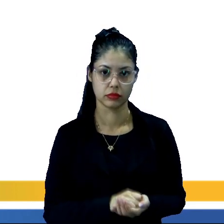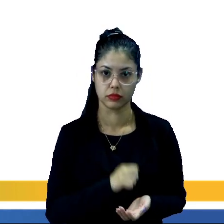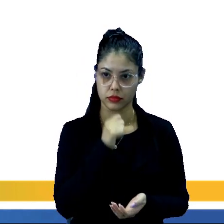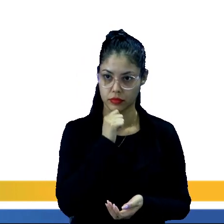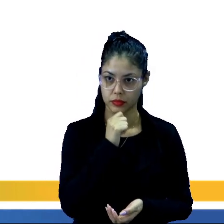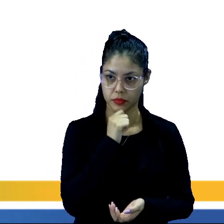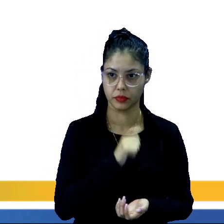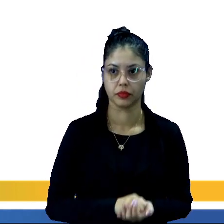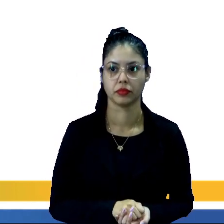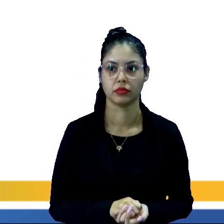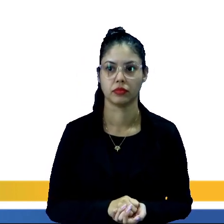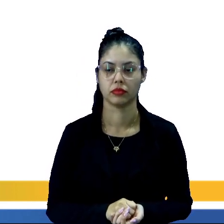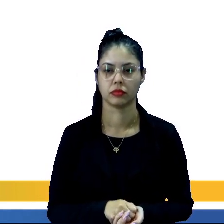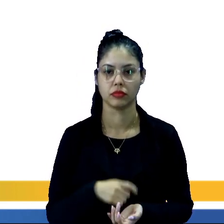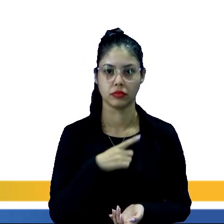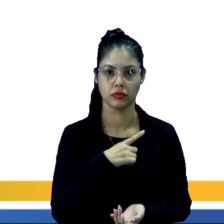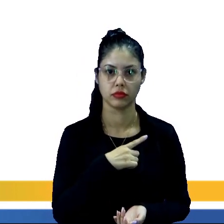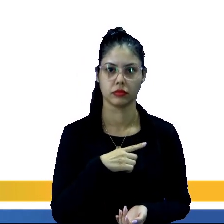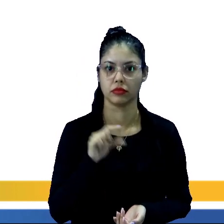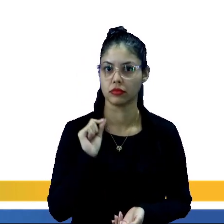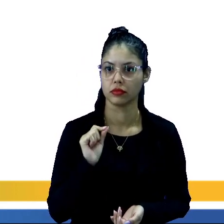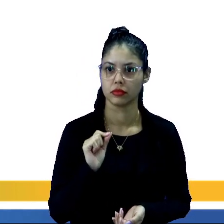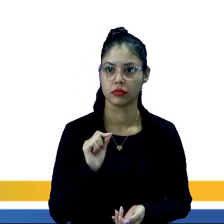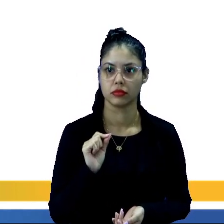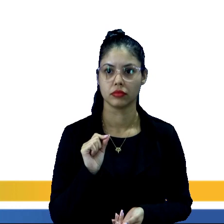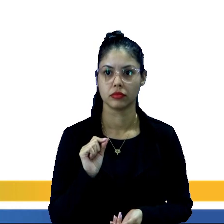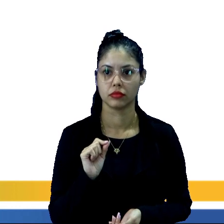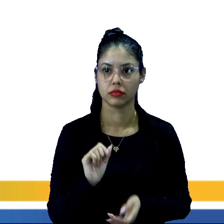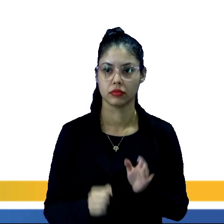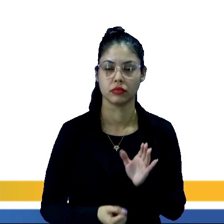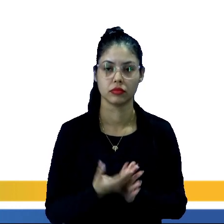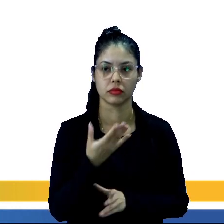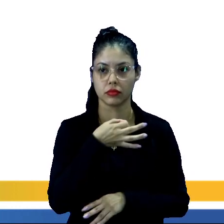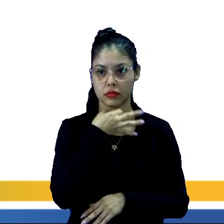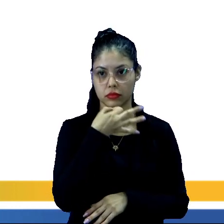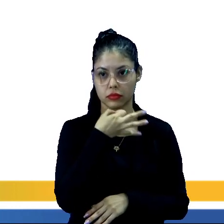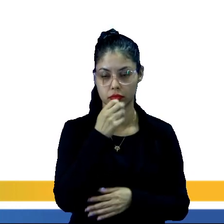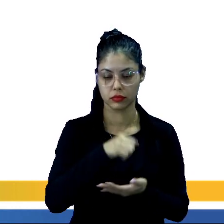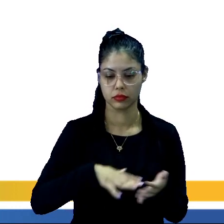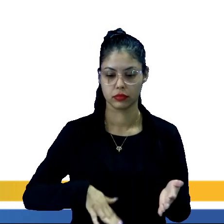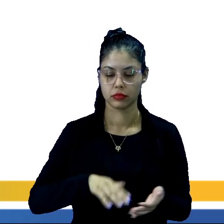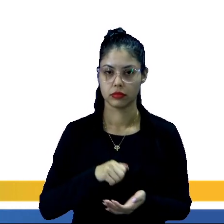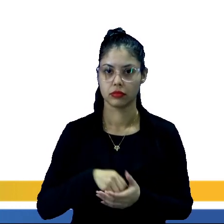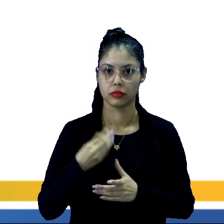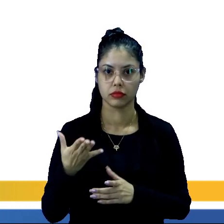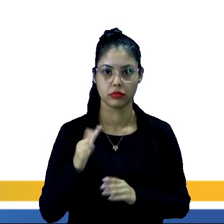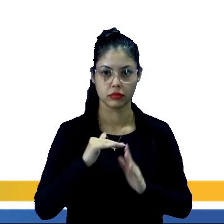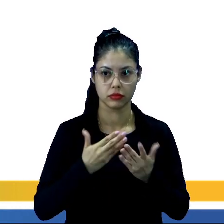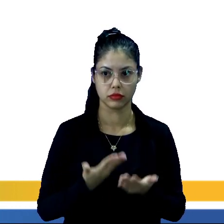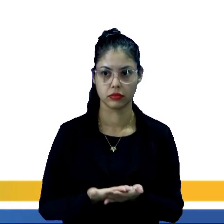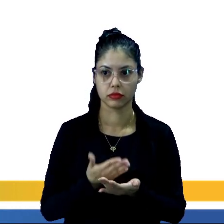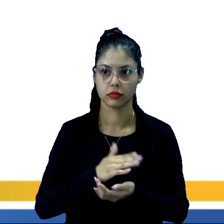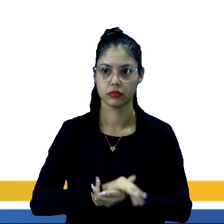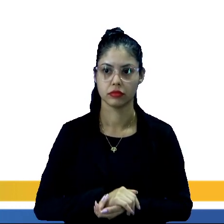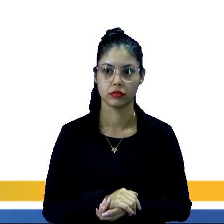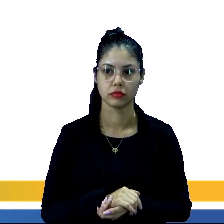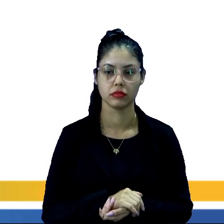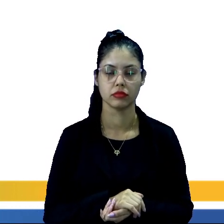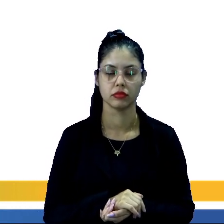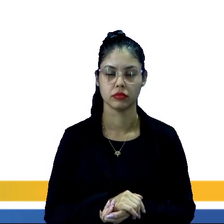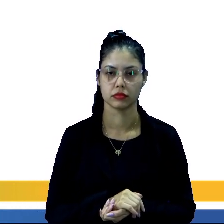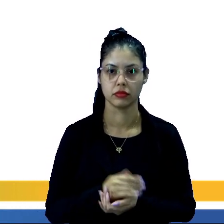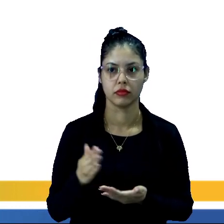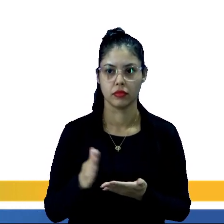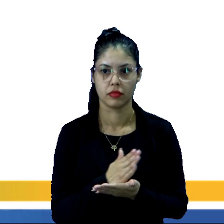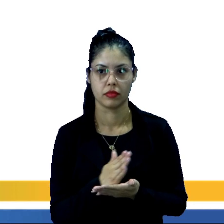Então Álvaro, né, tem redatado aí uma coluna, ele criou uma coluna de opinião sobre atividades extraescolares do colégio,